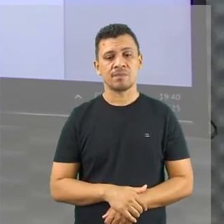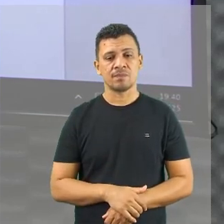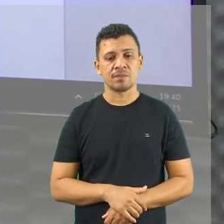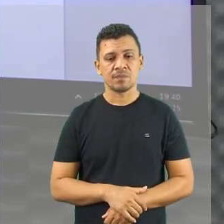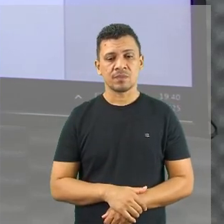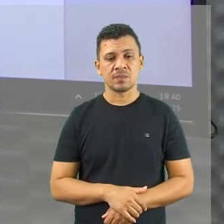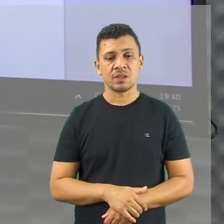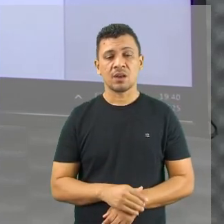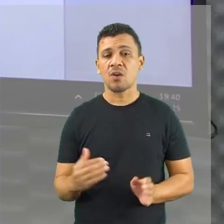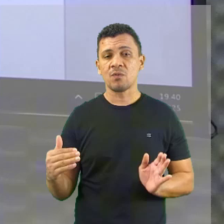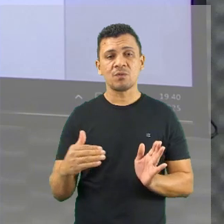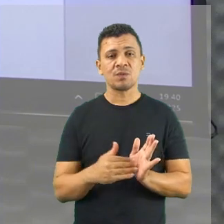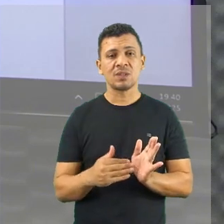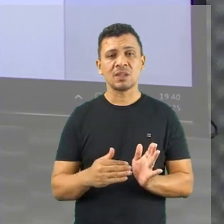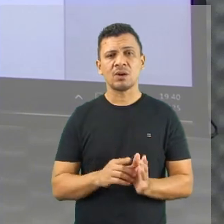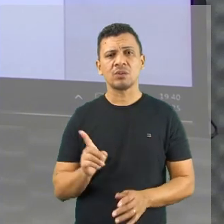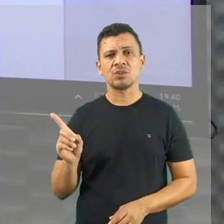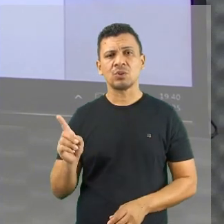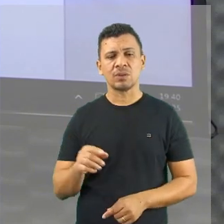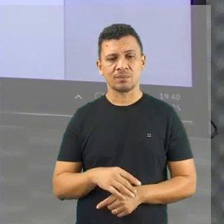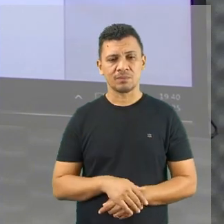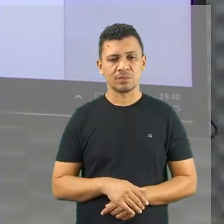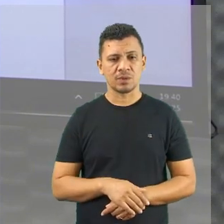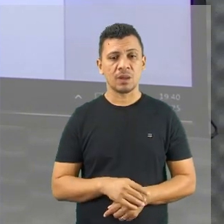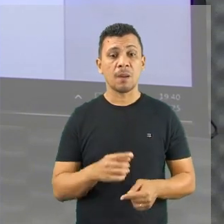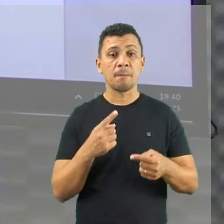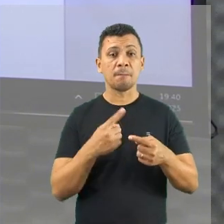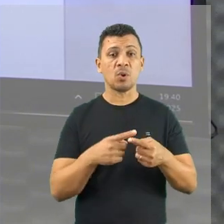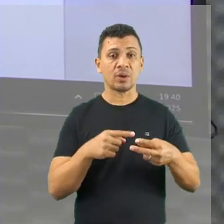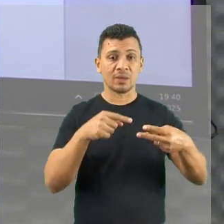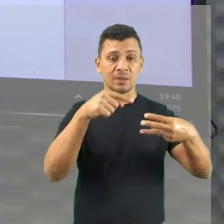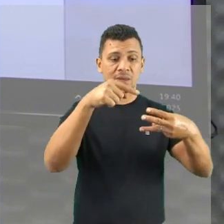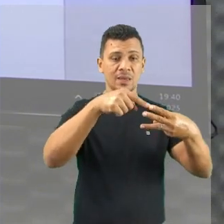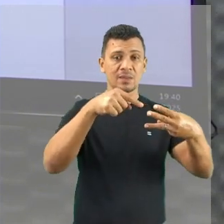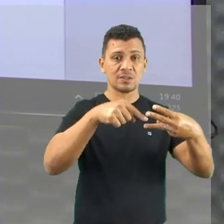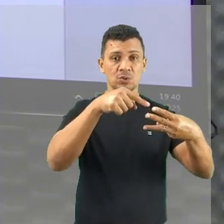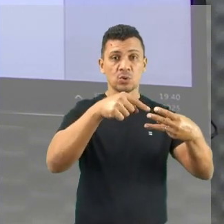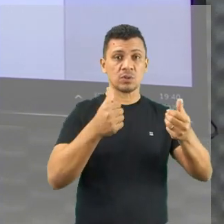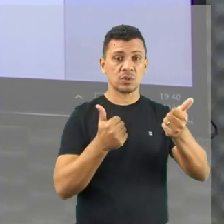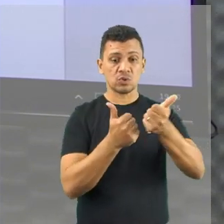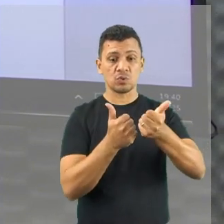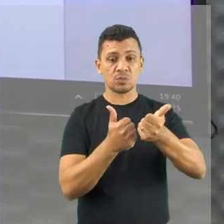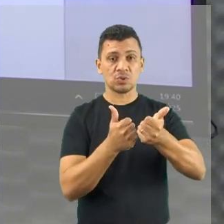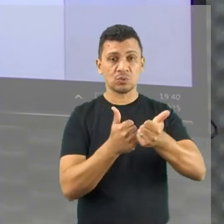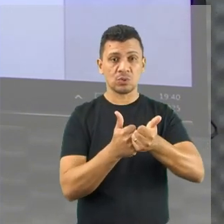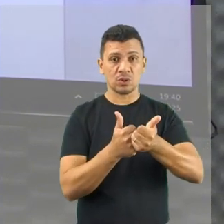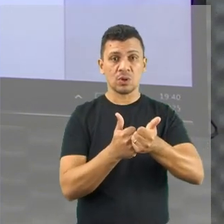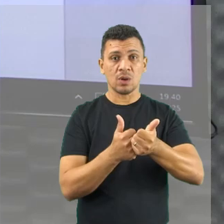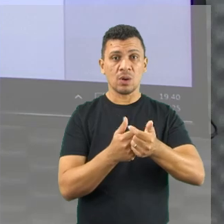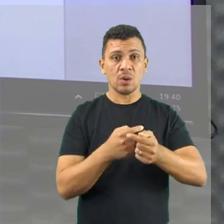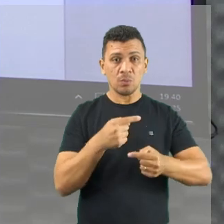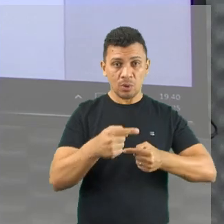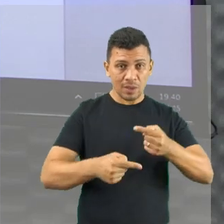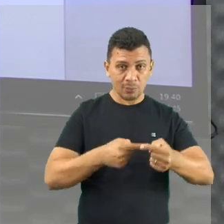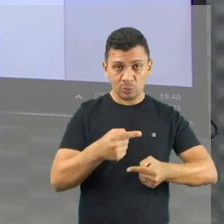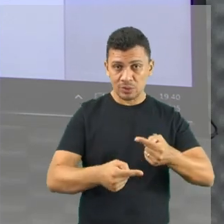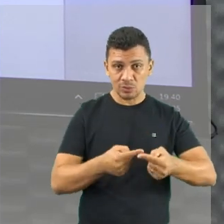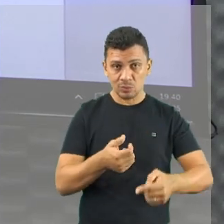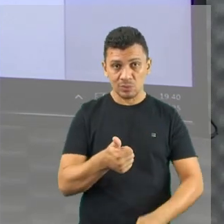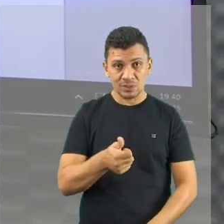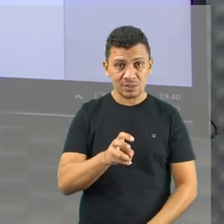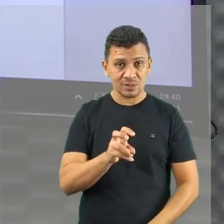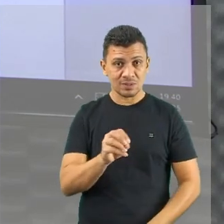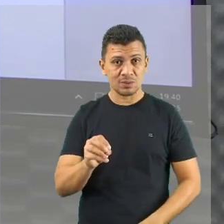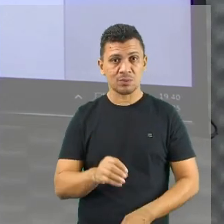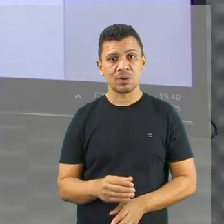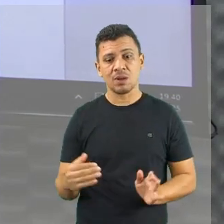Fiquei ao final, porque esses dois, ó, eu troquei eles por um de 150. Fiquei ao final